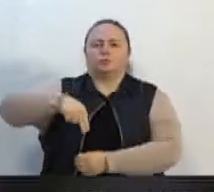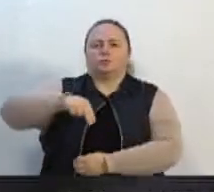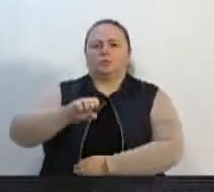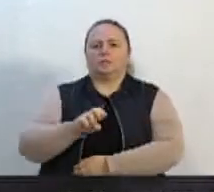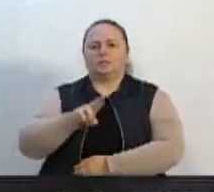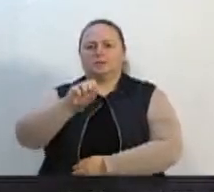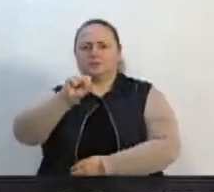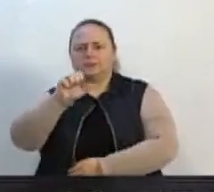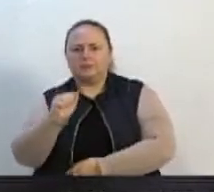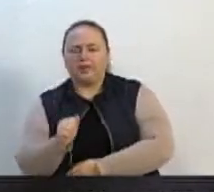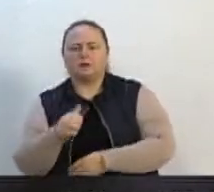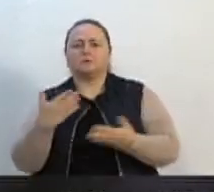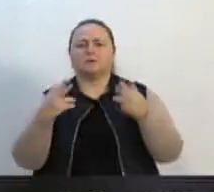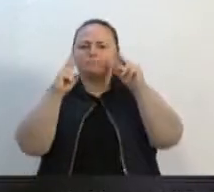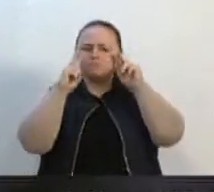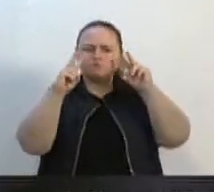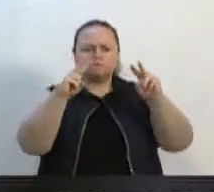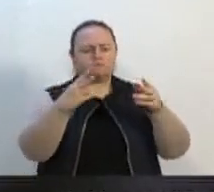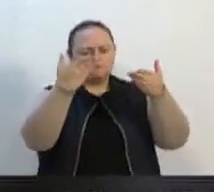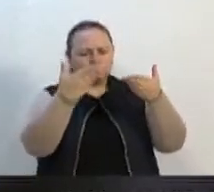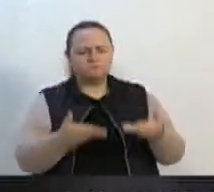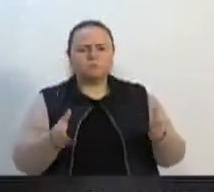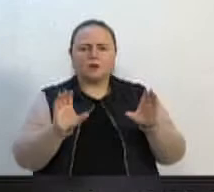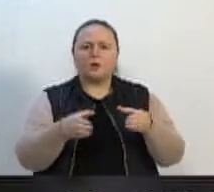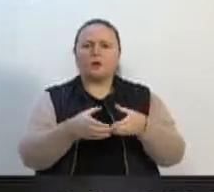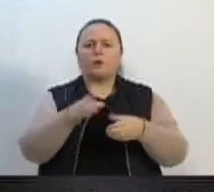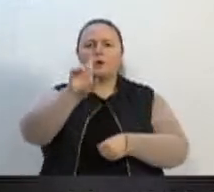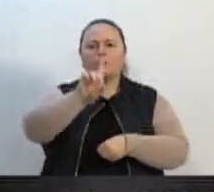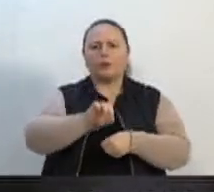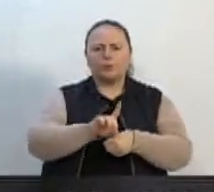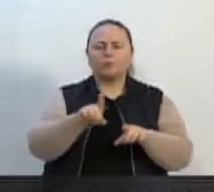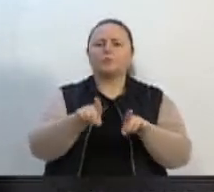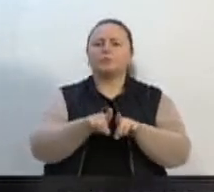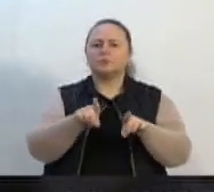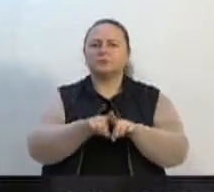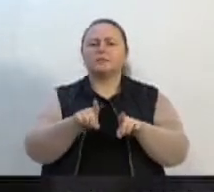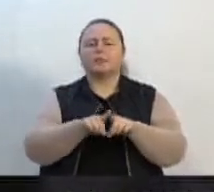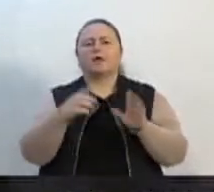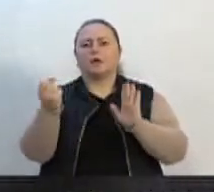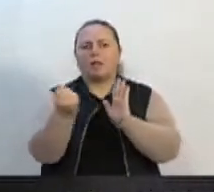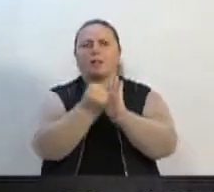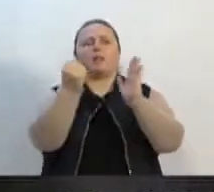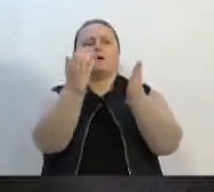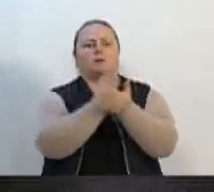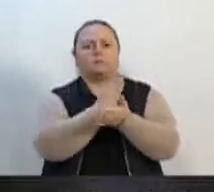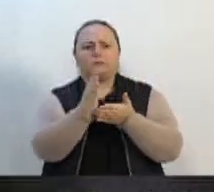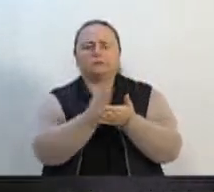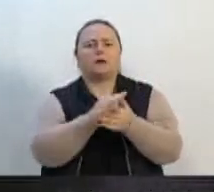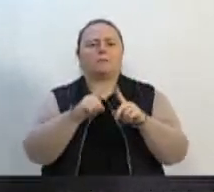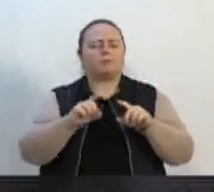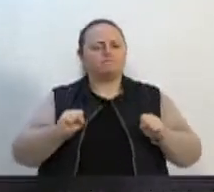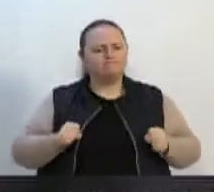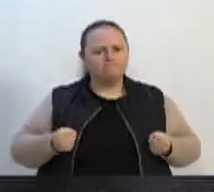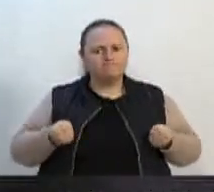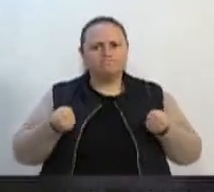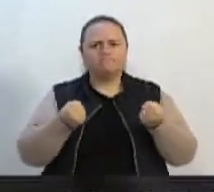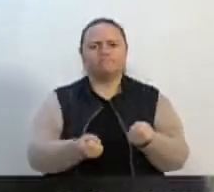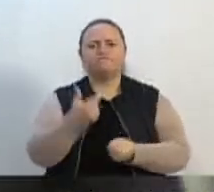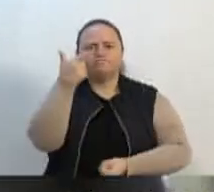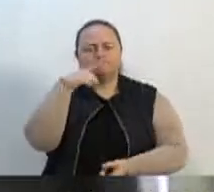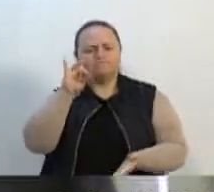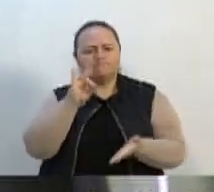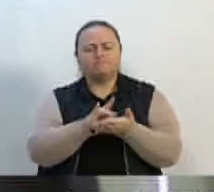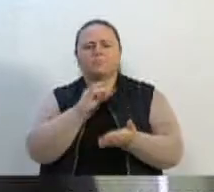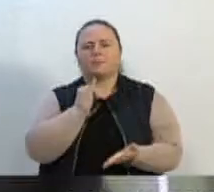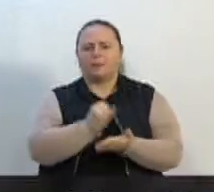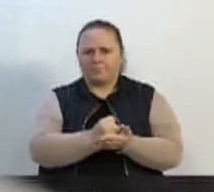público aos funcionários que trabalham na diretoria, que muitas vezes são rotulados, mas sei que fazem esforços aí muito grandes para a implementação. E dizer